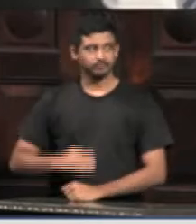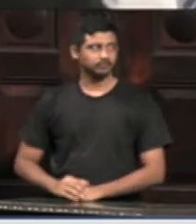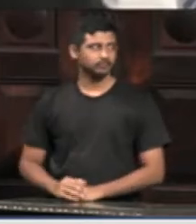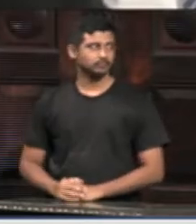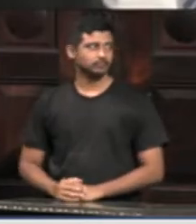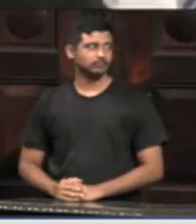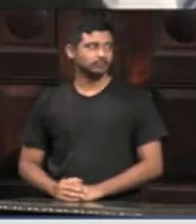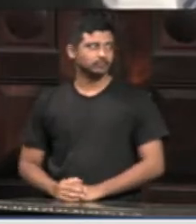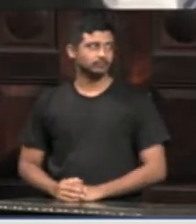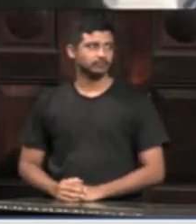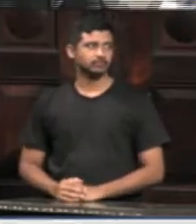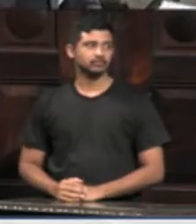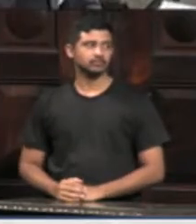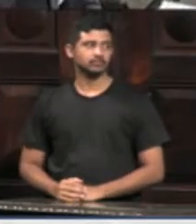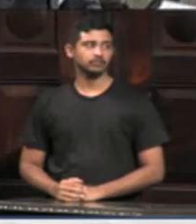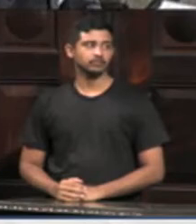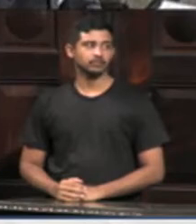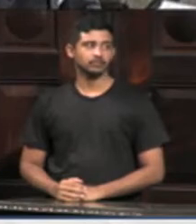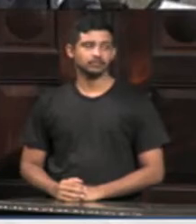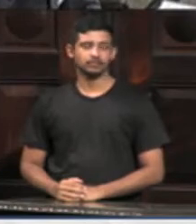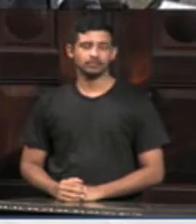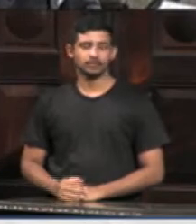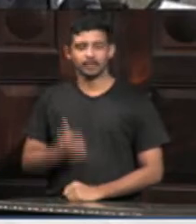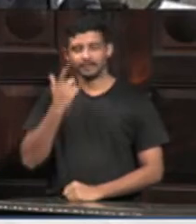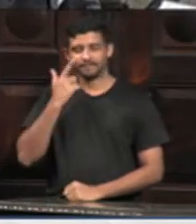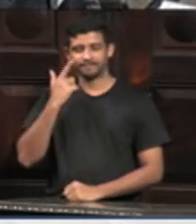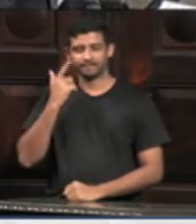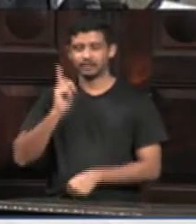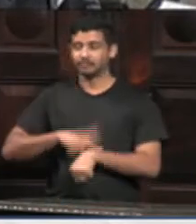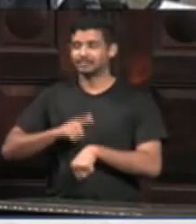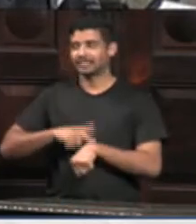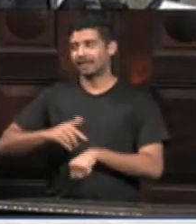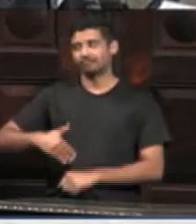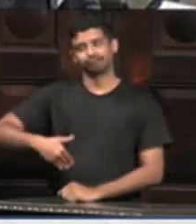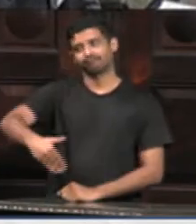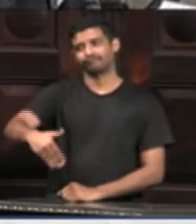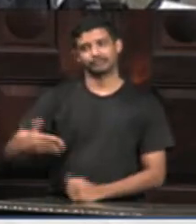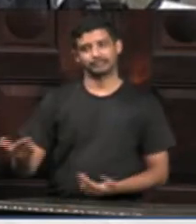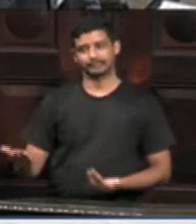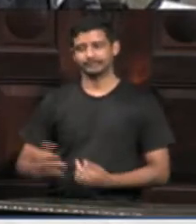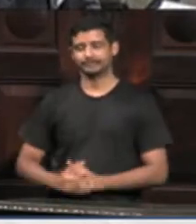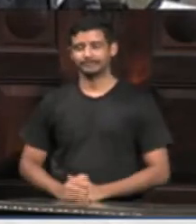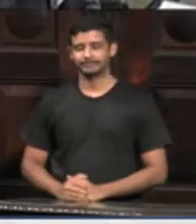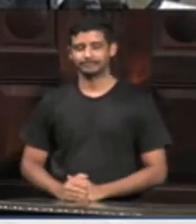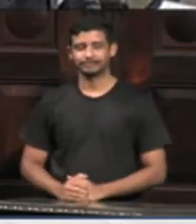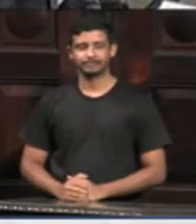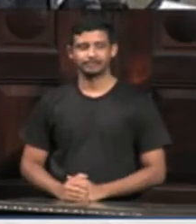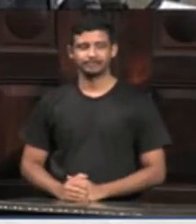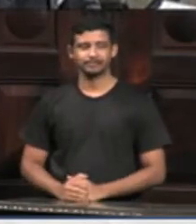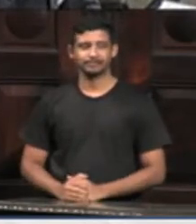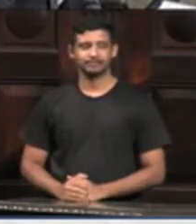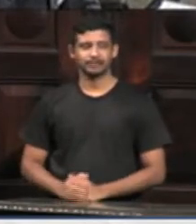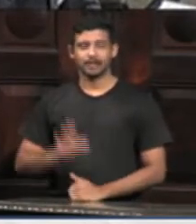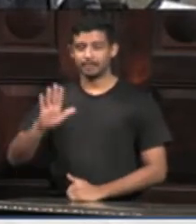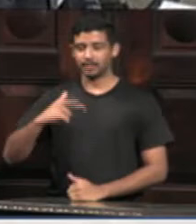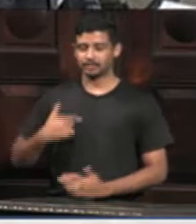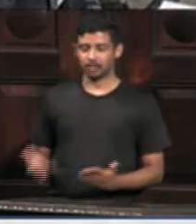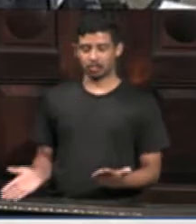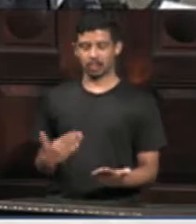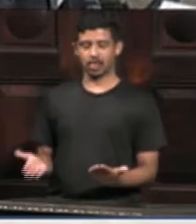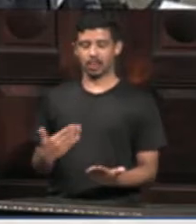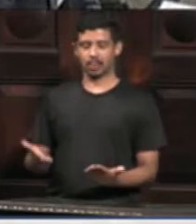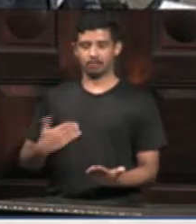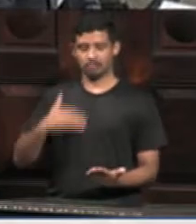por ter permitido o avanço do discurso do deputado André Correia, mas acabei me atentando ao livro e olhei o